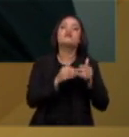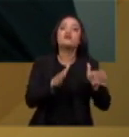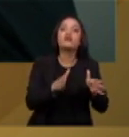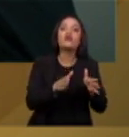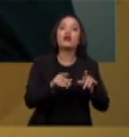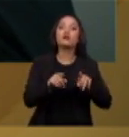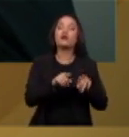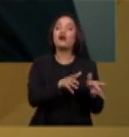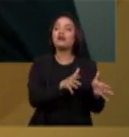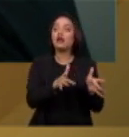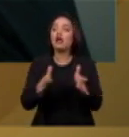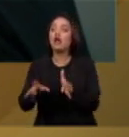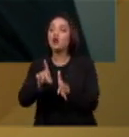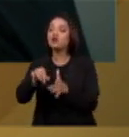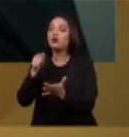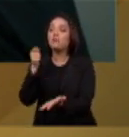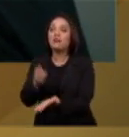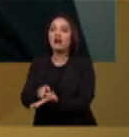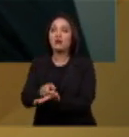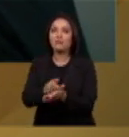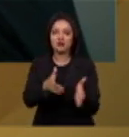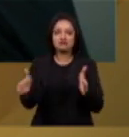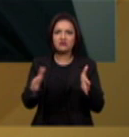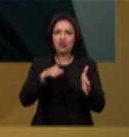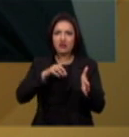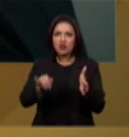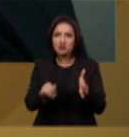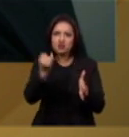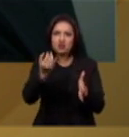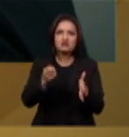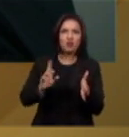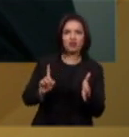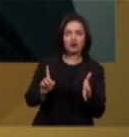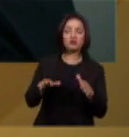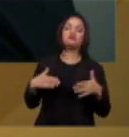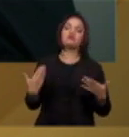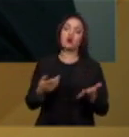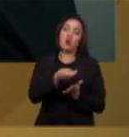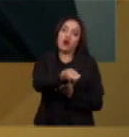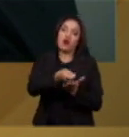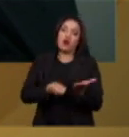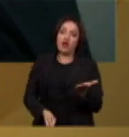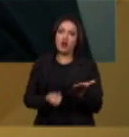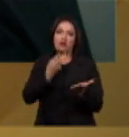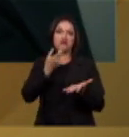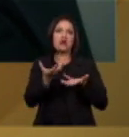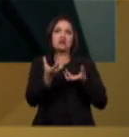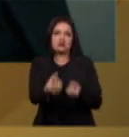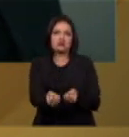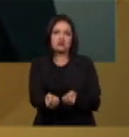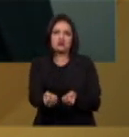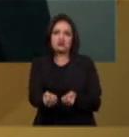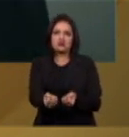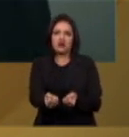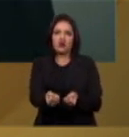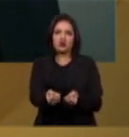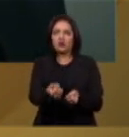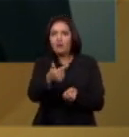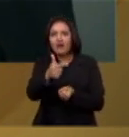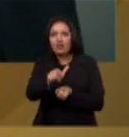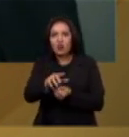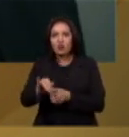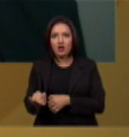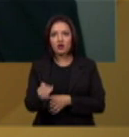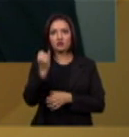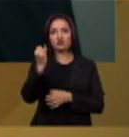efetivo pagamento. O eminente ministro relator conheceu dos embargos e deu provimento, sendo